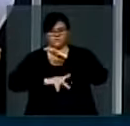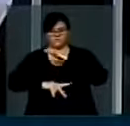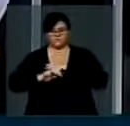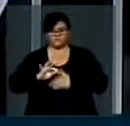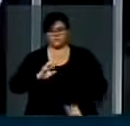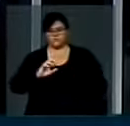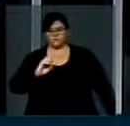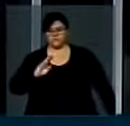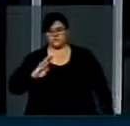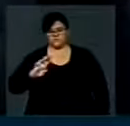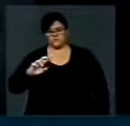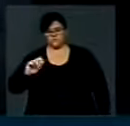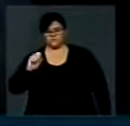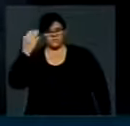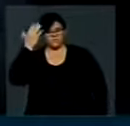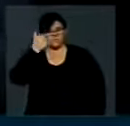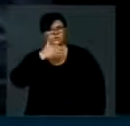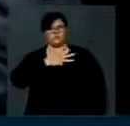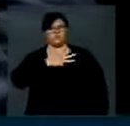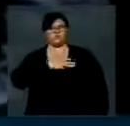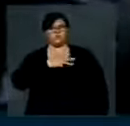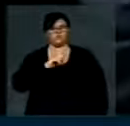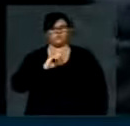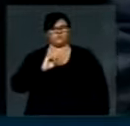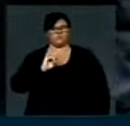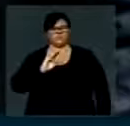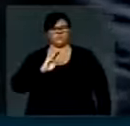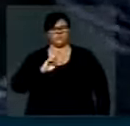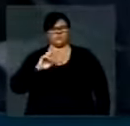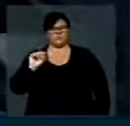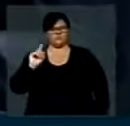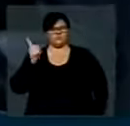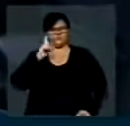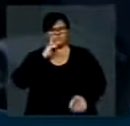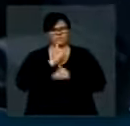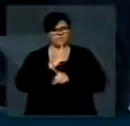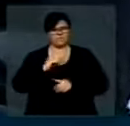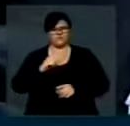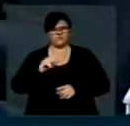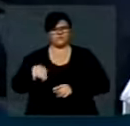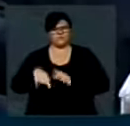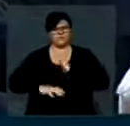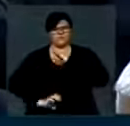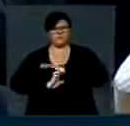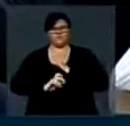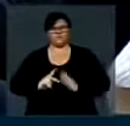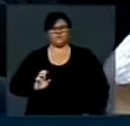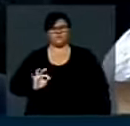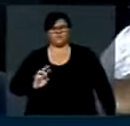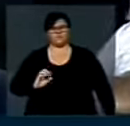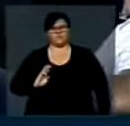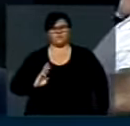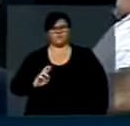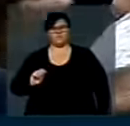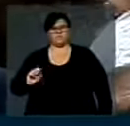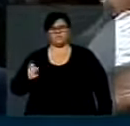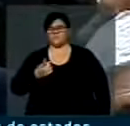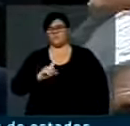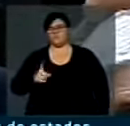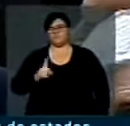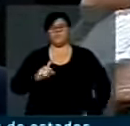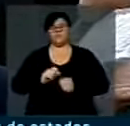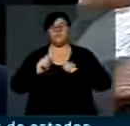governo: Libra não foi descoberta pela Petrobras. É por sísmicas realizadas por empresas de aquisição